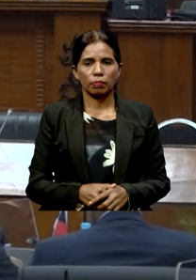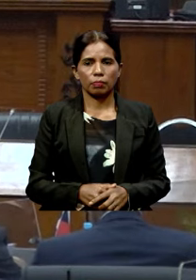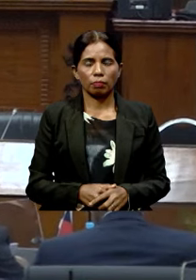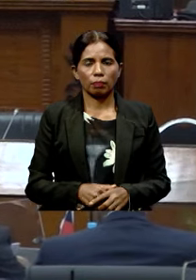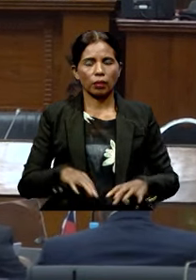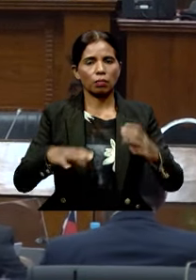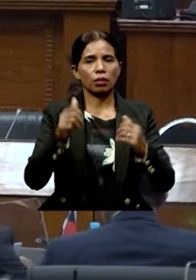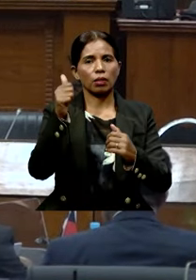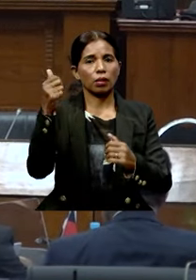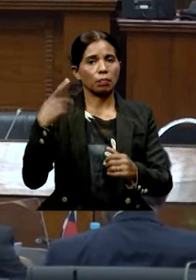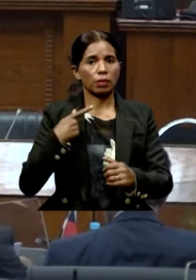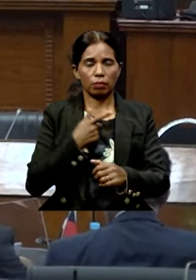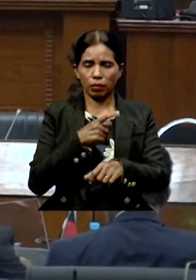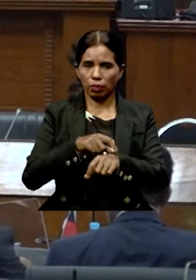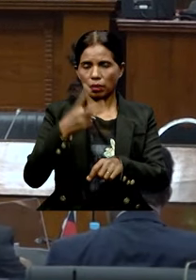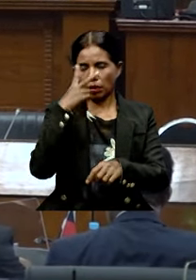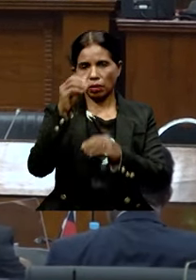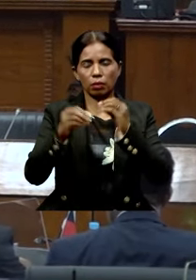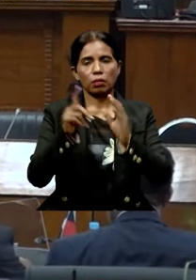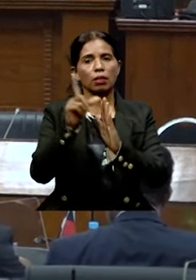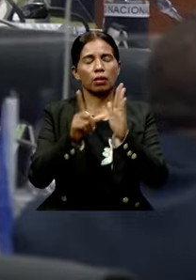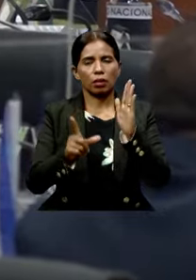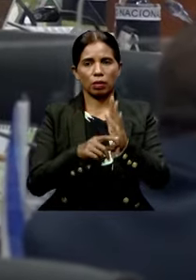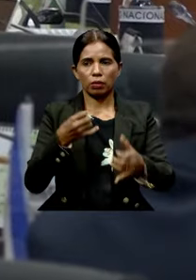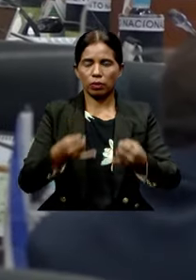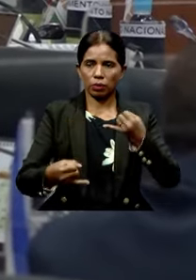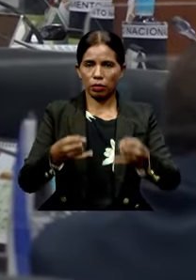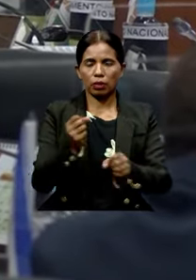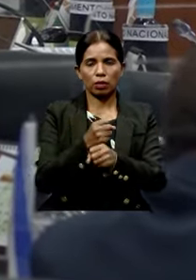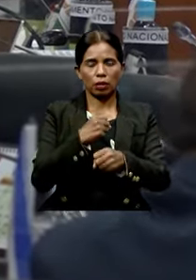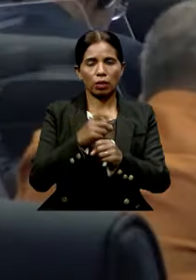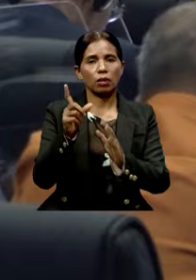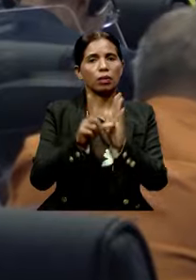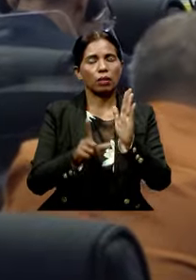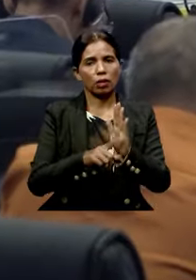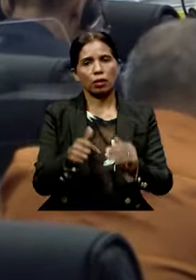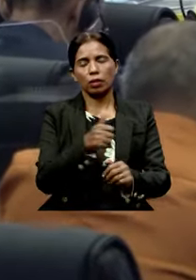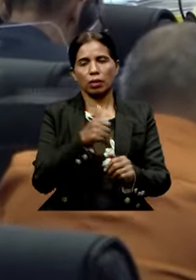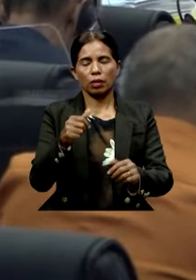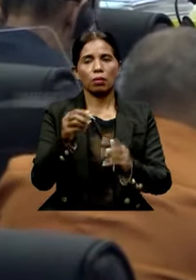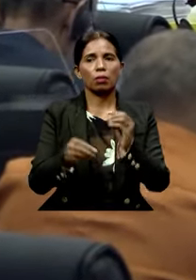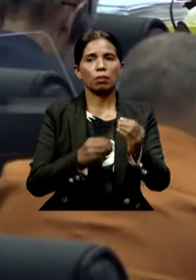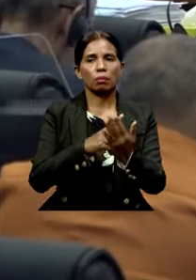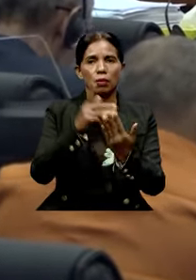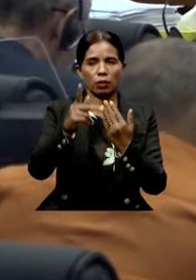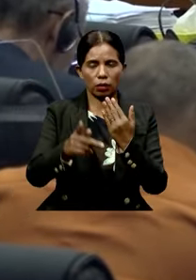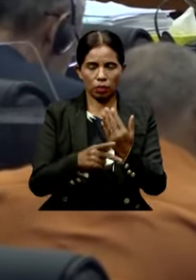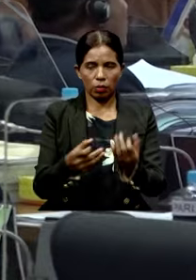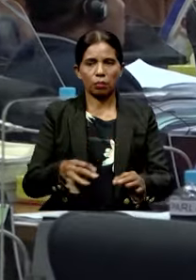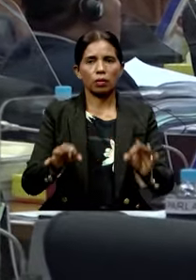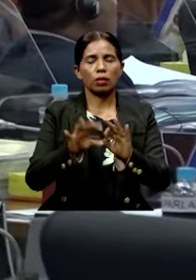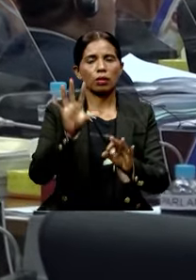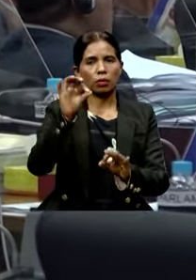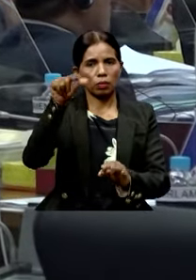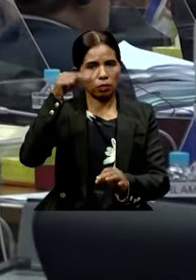Comissão Ahia Parlamento Nacional lembe trata assunto Constituição na Justiça, sehalo legislação Roma baseia ba programa prioridade nono governo